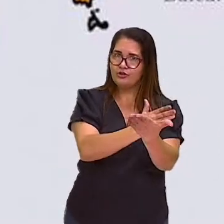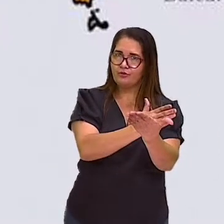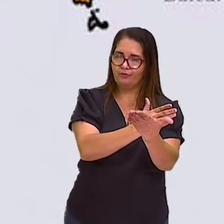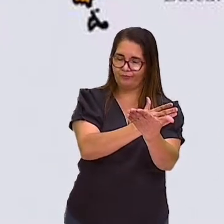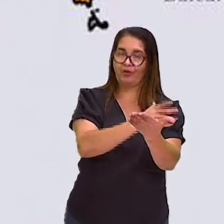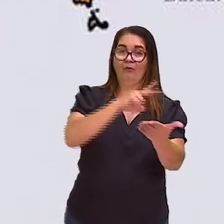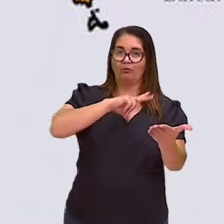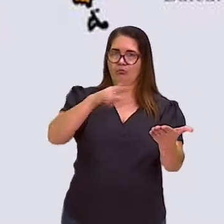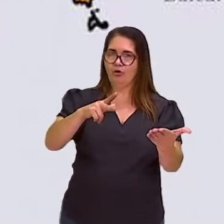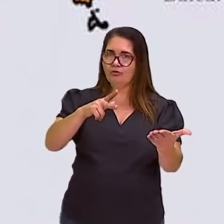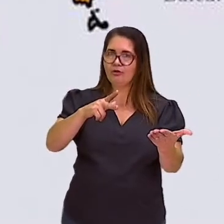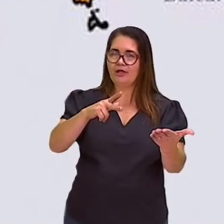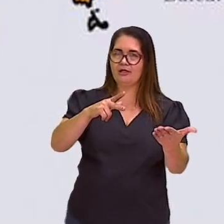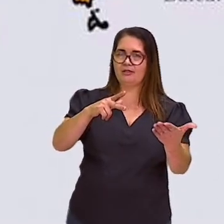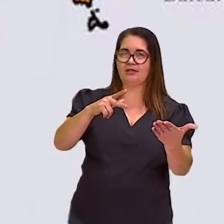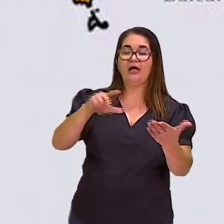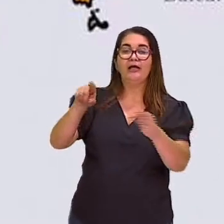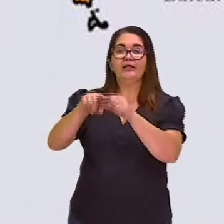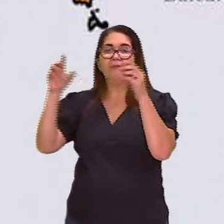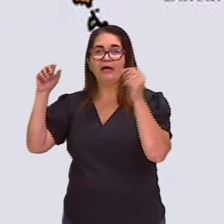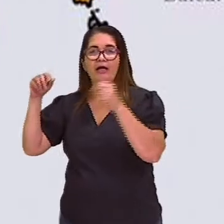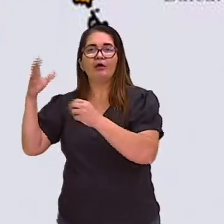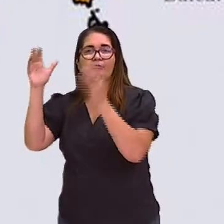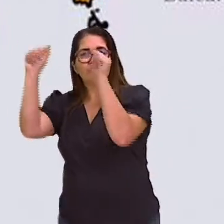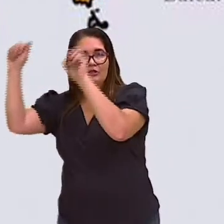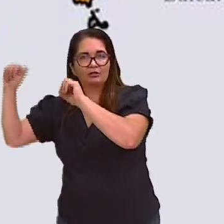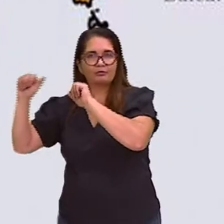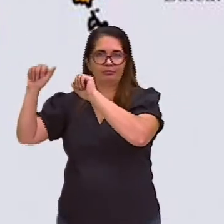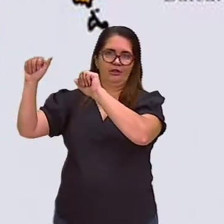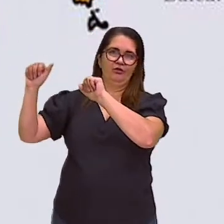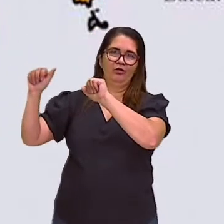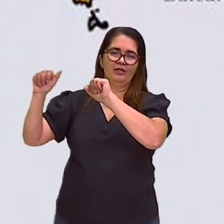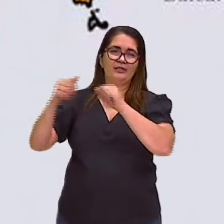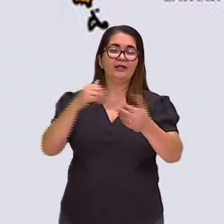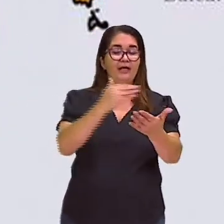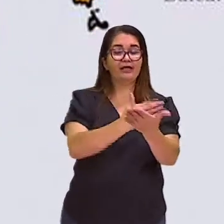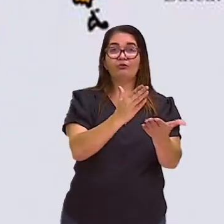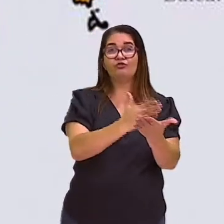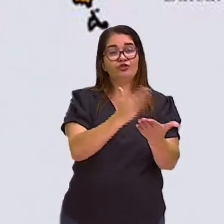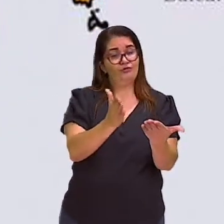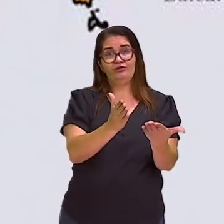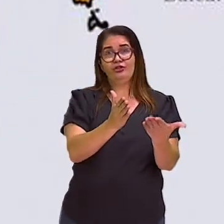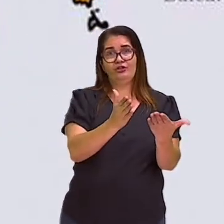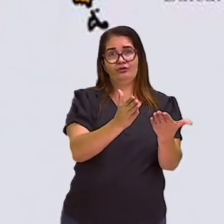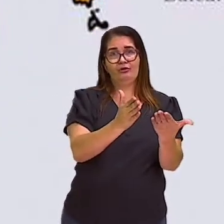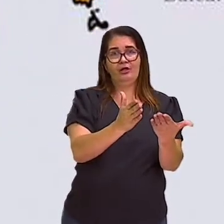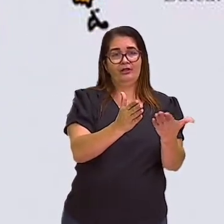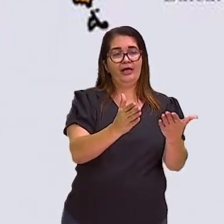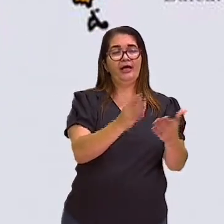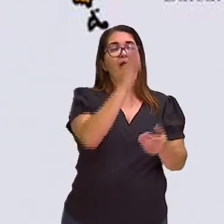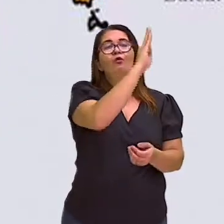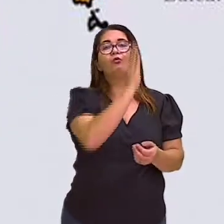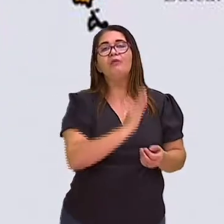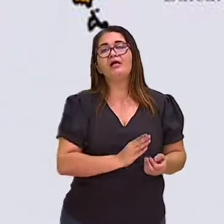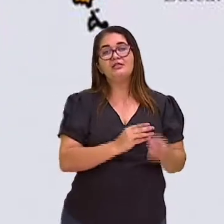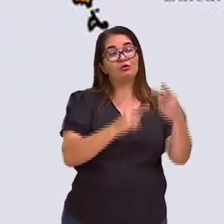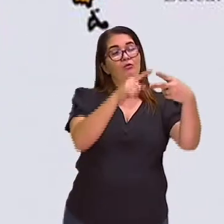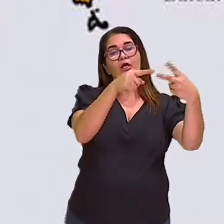sendo agora administrado pela coroa espanhola,